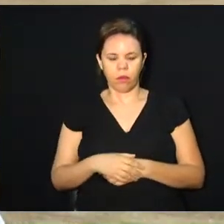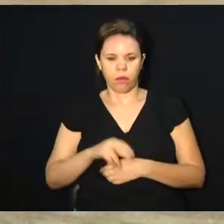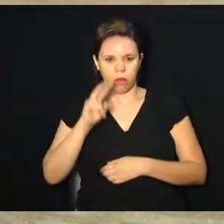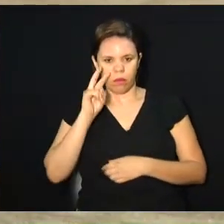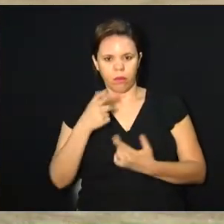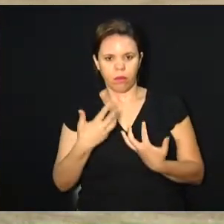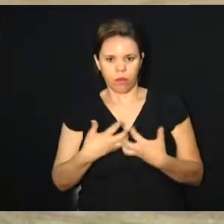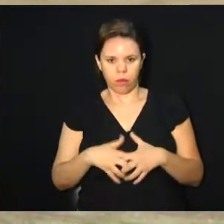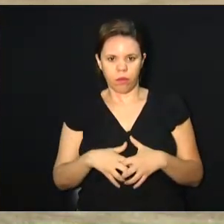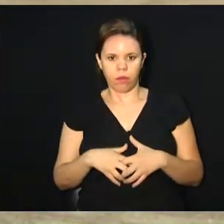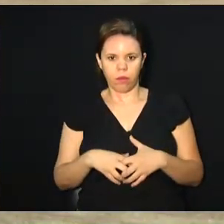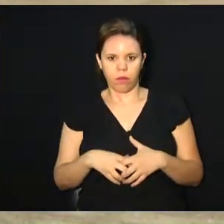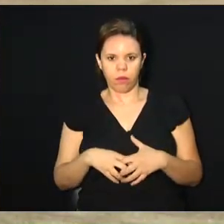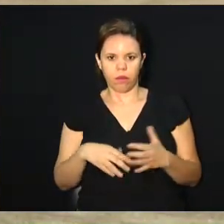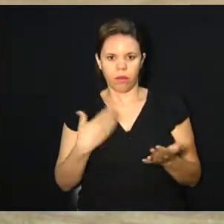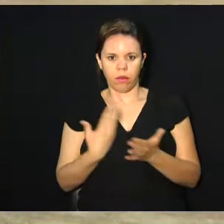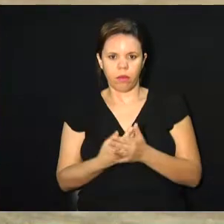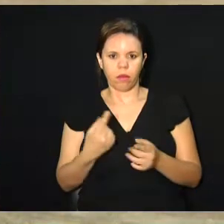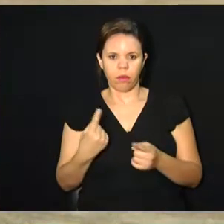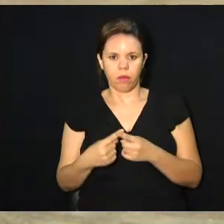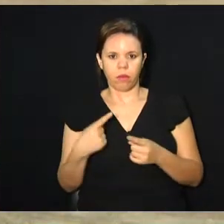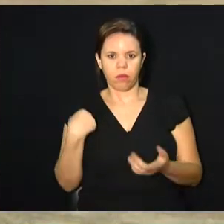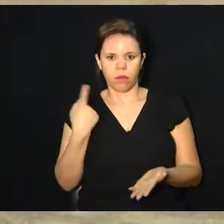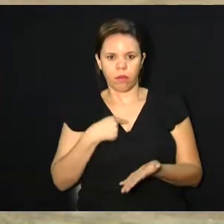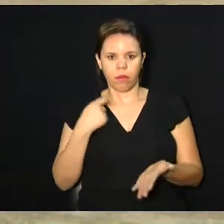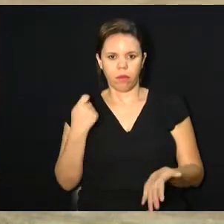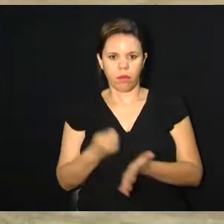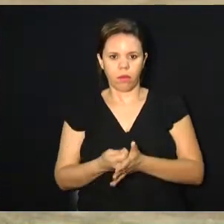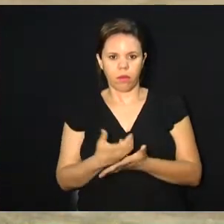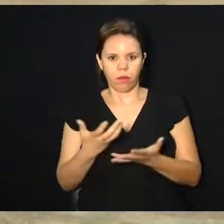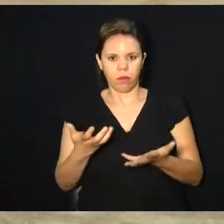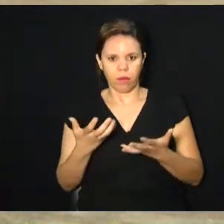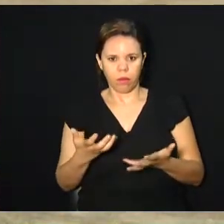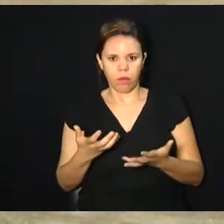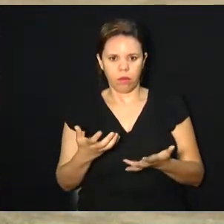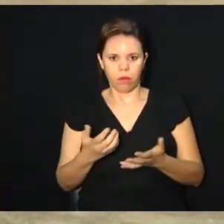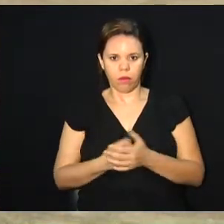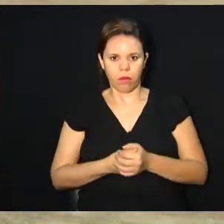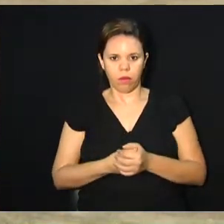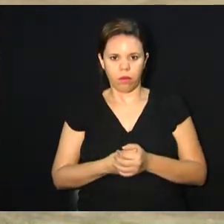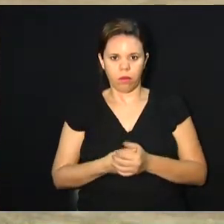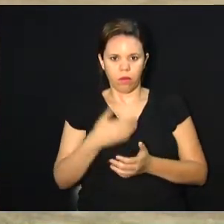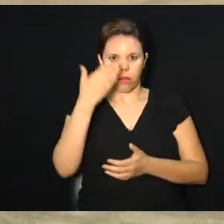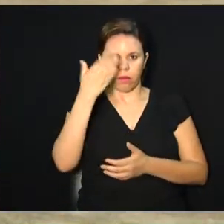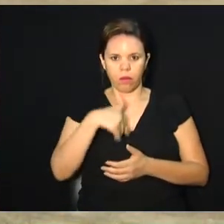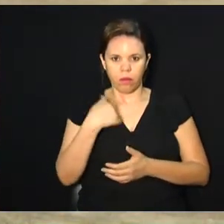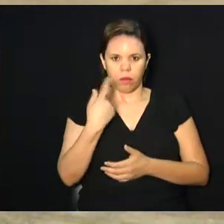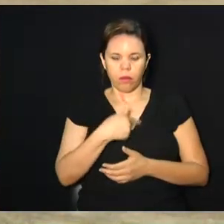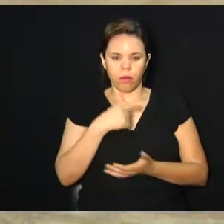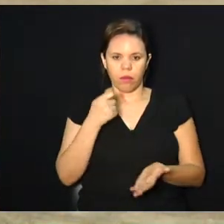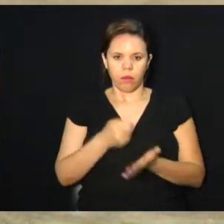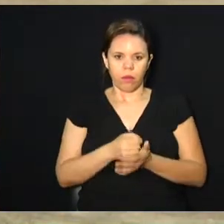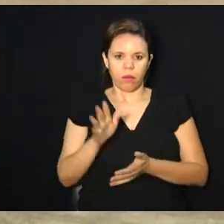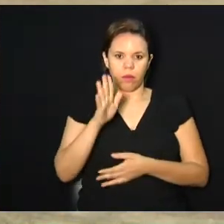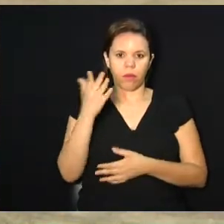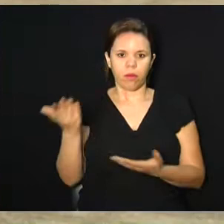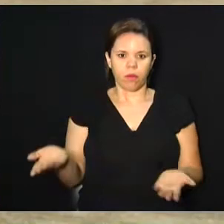coisas funcionando, né? Até porque nós estamos pagando. Então nós queremos uma contrapartida. estamos pagando a passagem mais